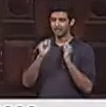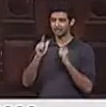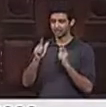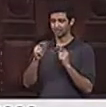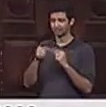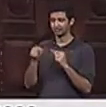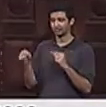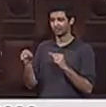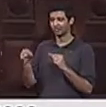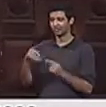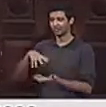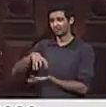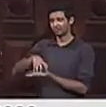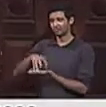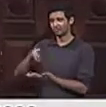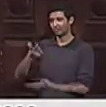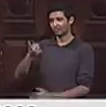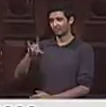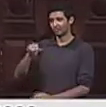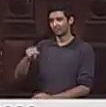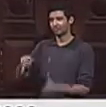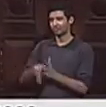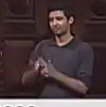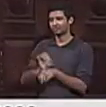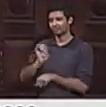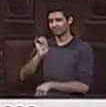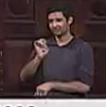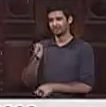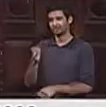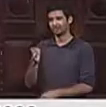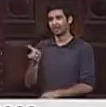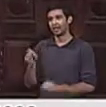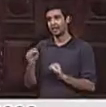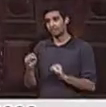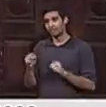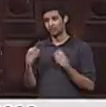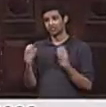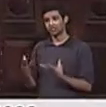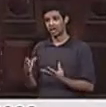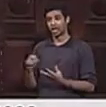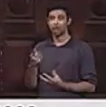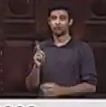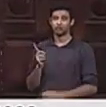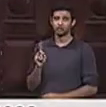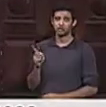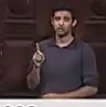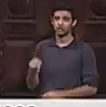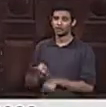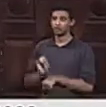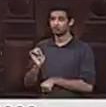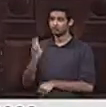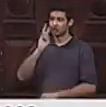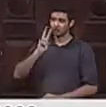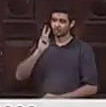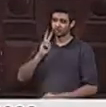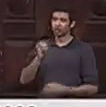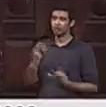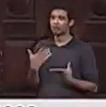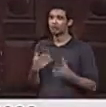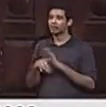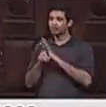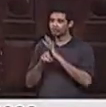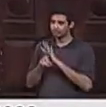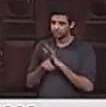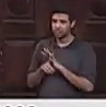Representação Popular do Rio de Janeiro. Ela quer ou não quer dar uma contribuição decisiva, histórica, para que as instituições de